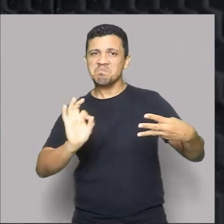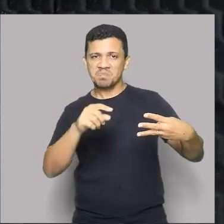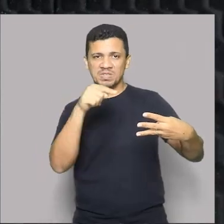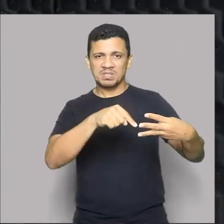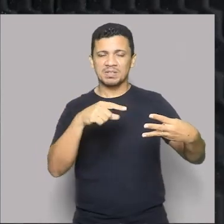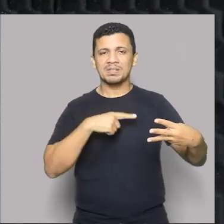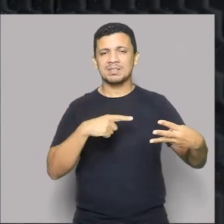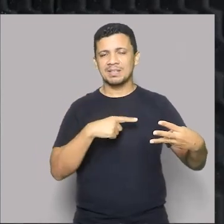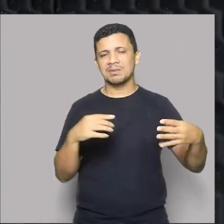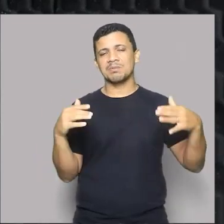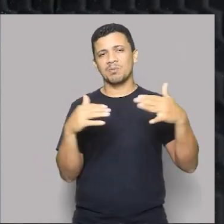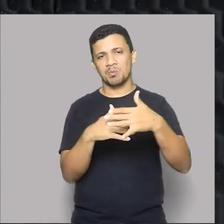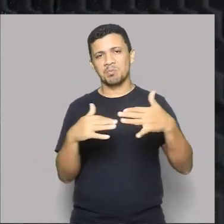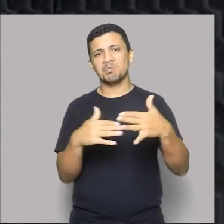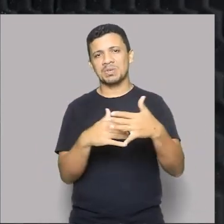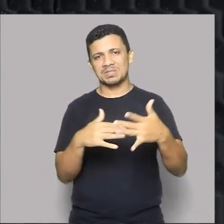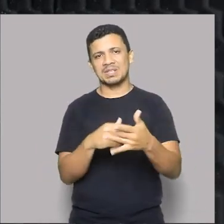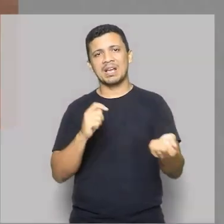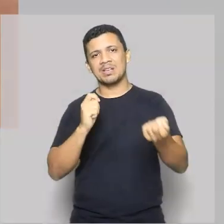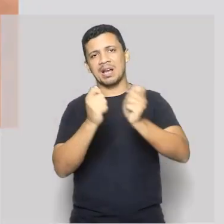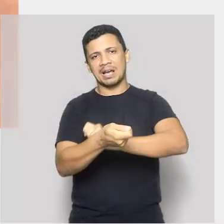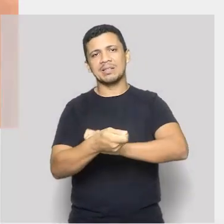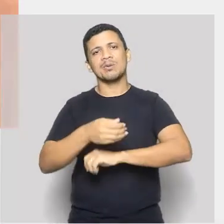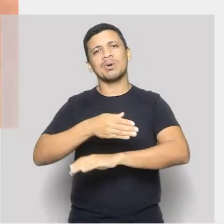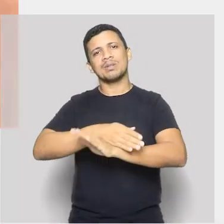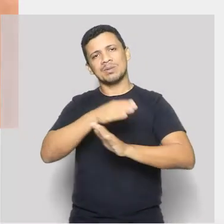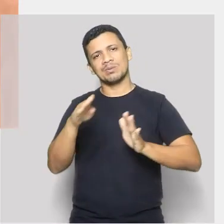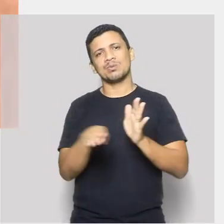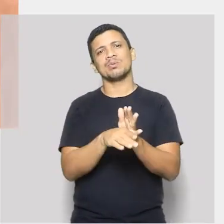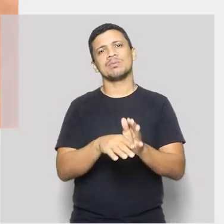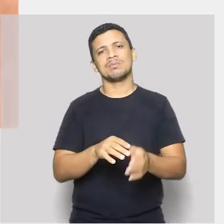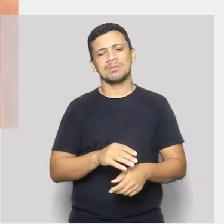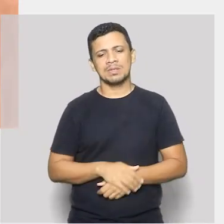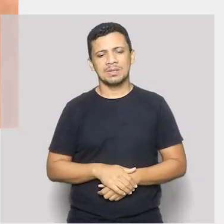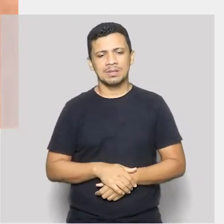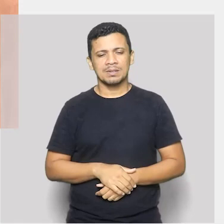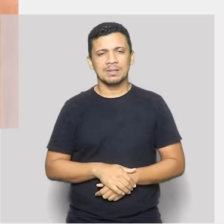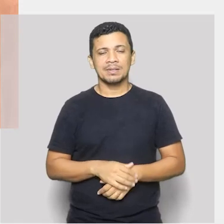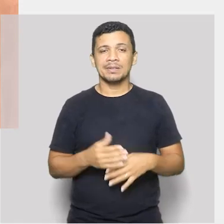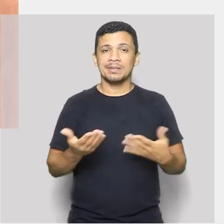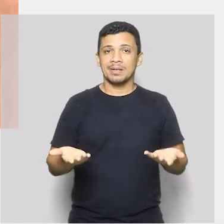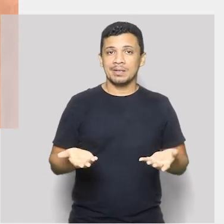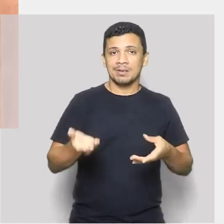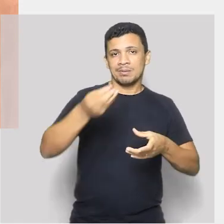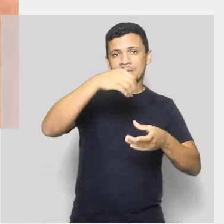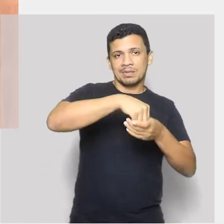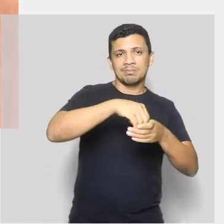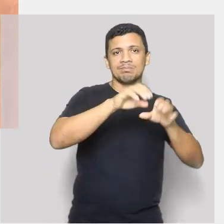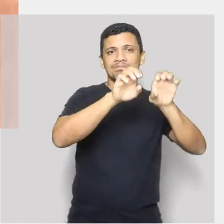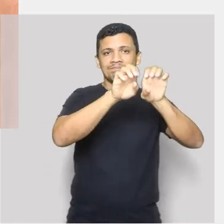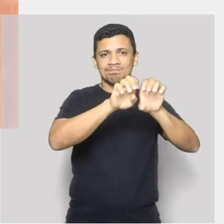uma cidade que é adequada para todos. E aí, a infraestrutura